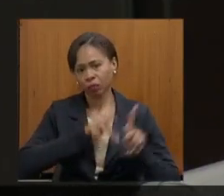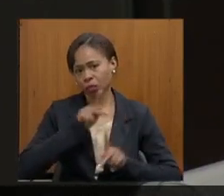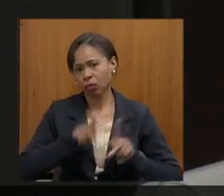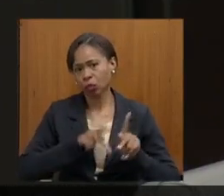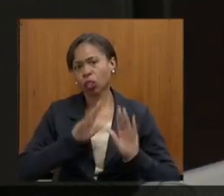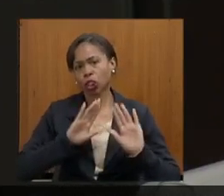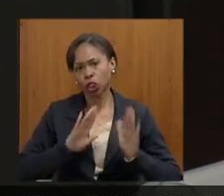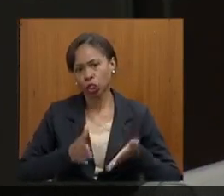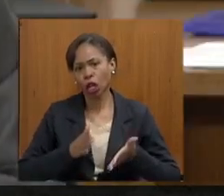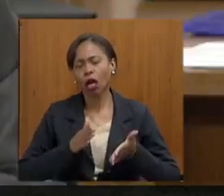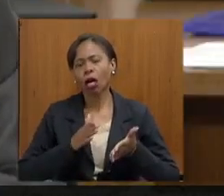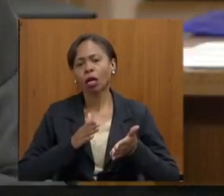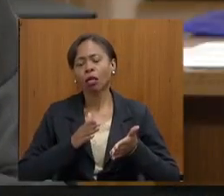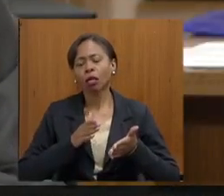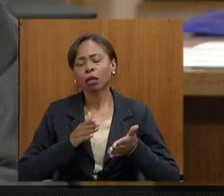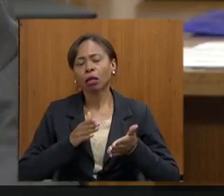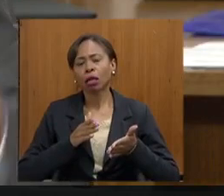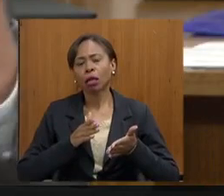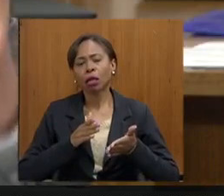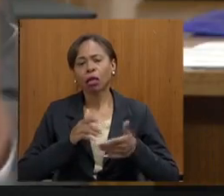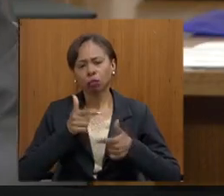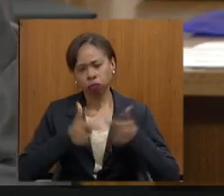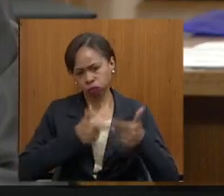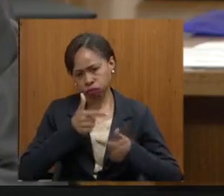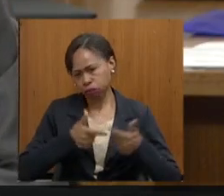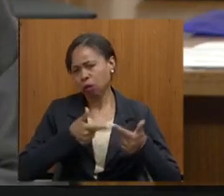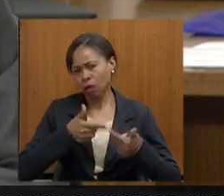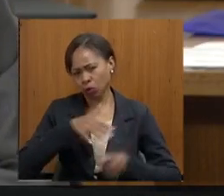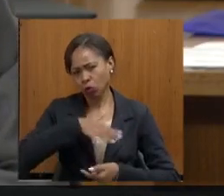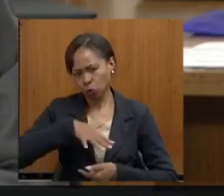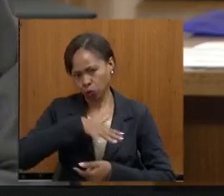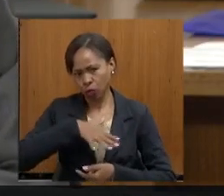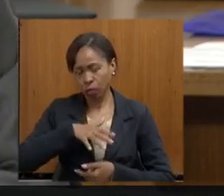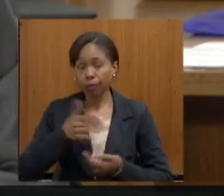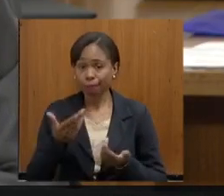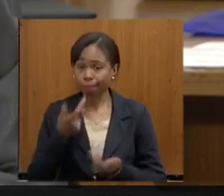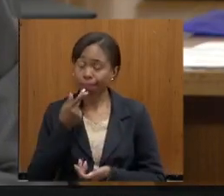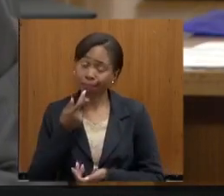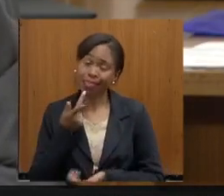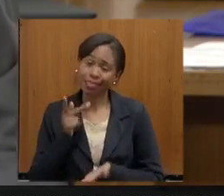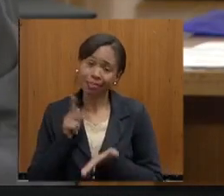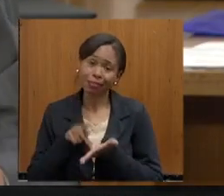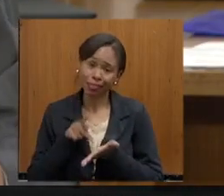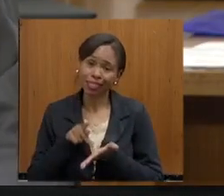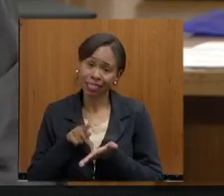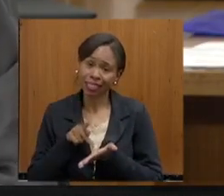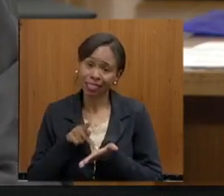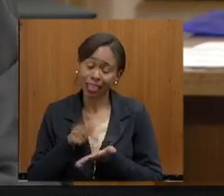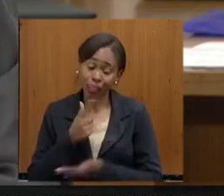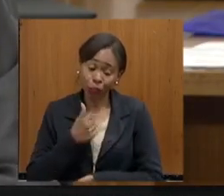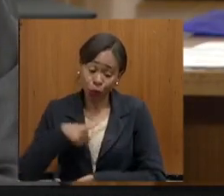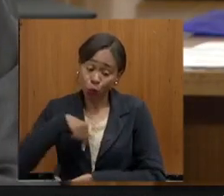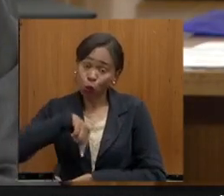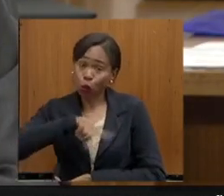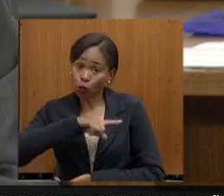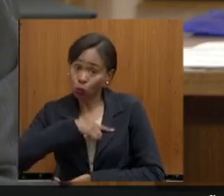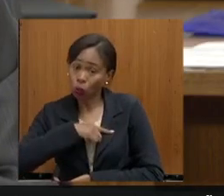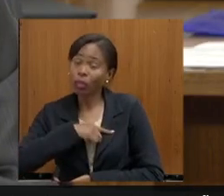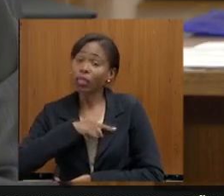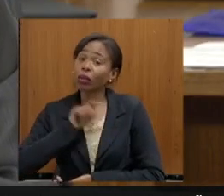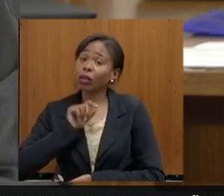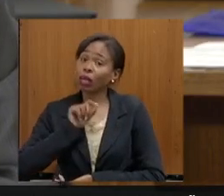passaram por esse mesmo é contexto e dizer que realmente é para nós motivo de muito